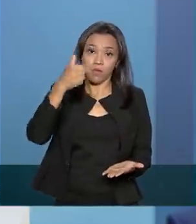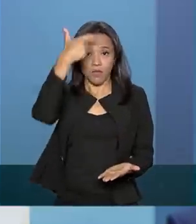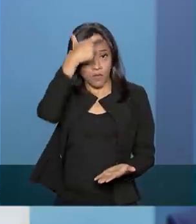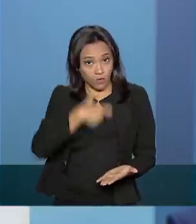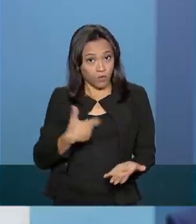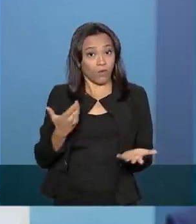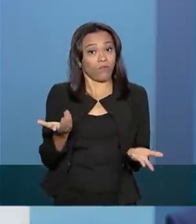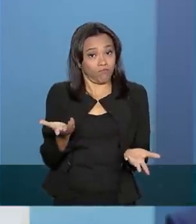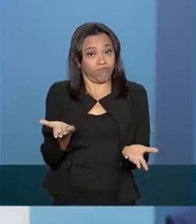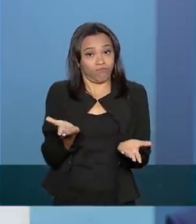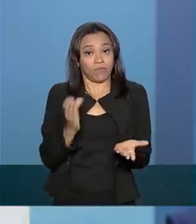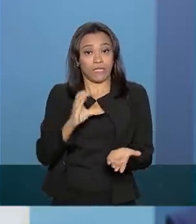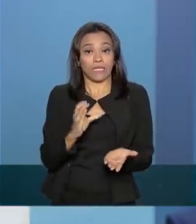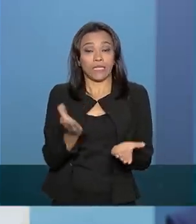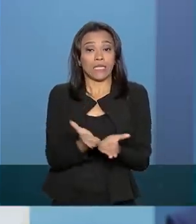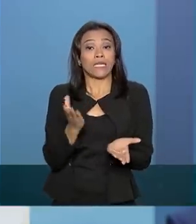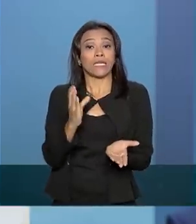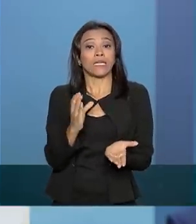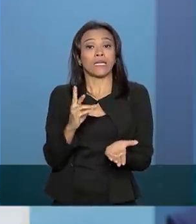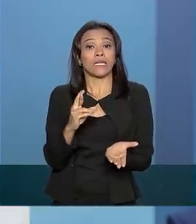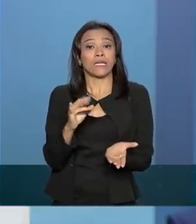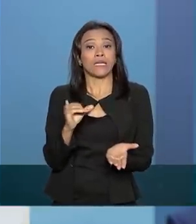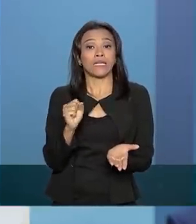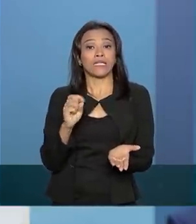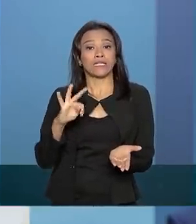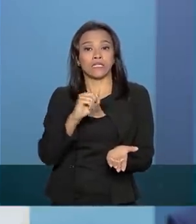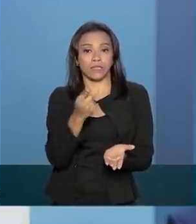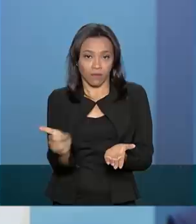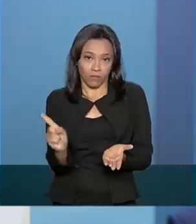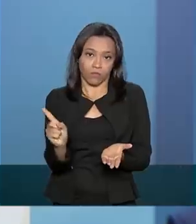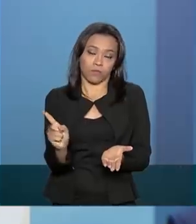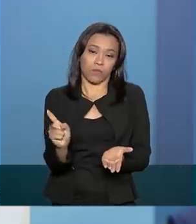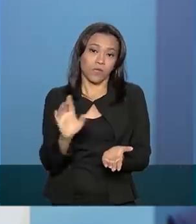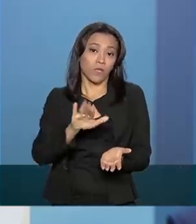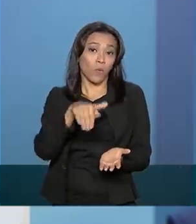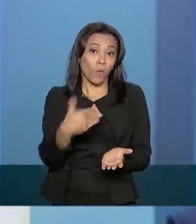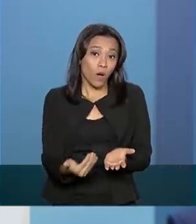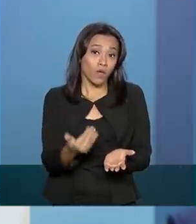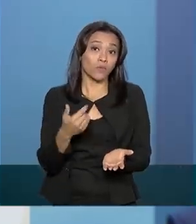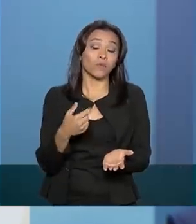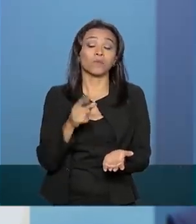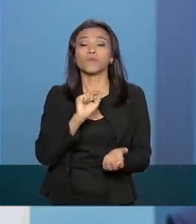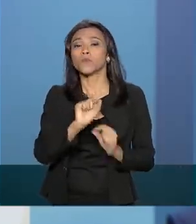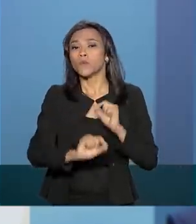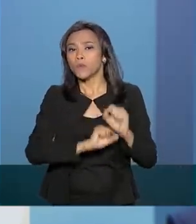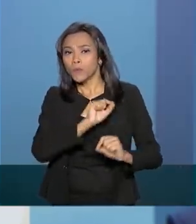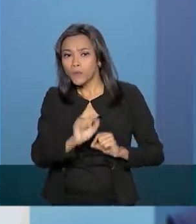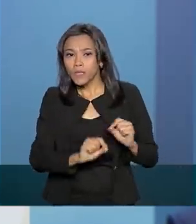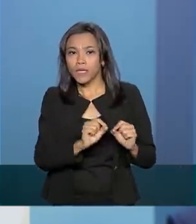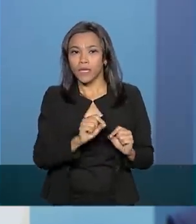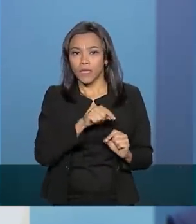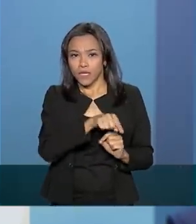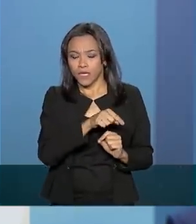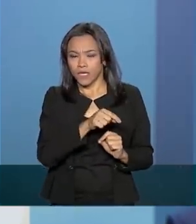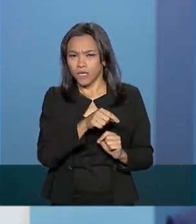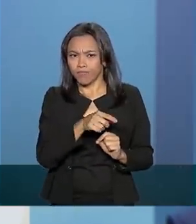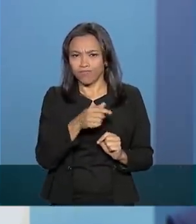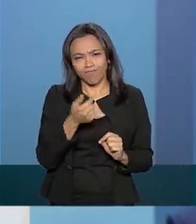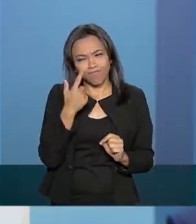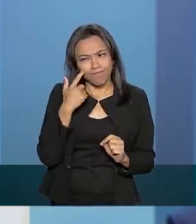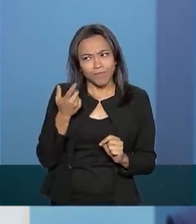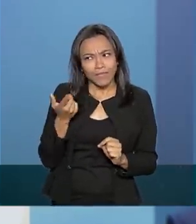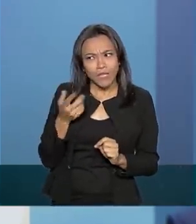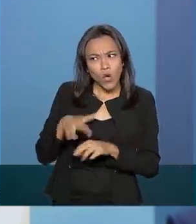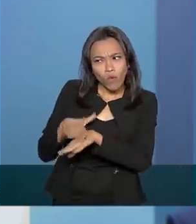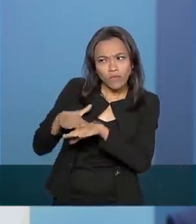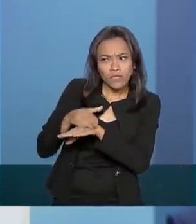cristão. E quando o Alcolumbre começou a correr atrás de uma possível candidatura ao Senado, eu